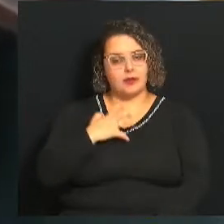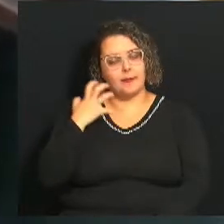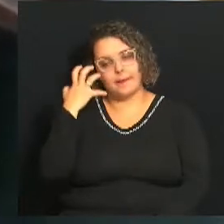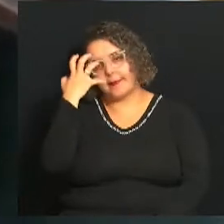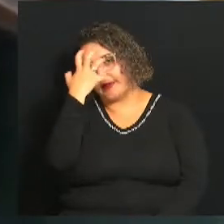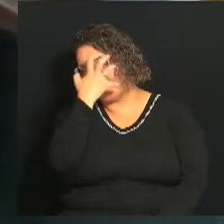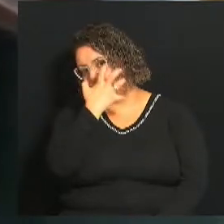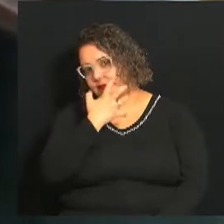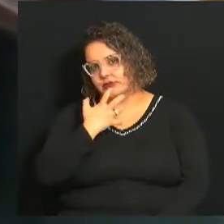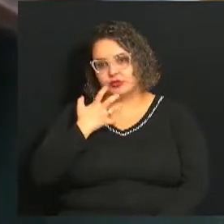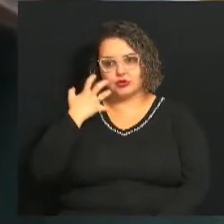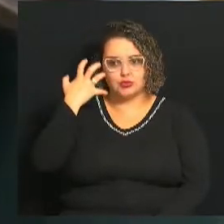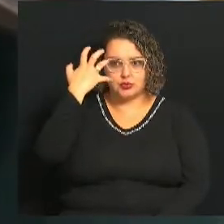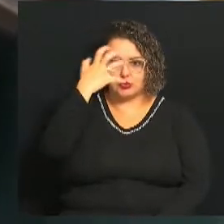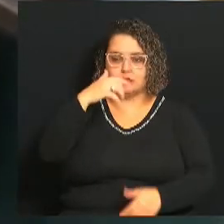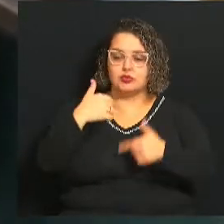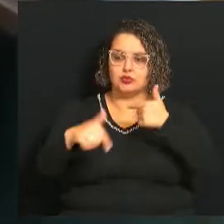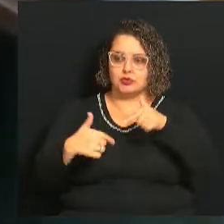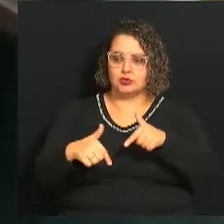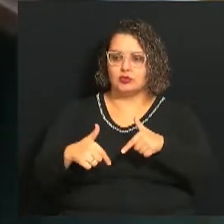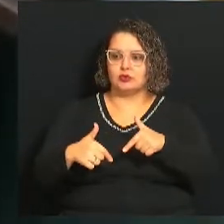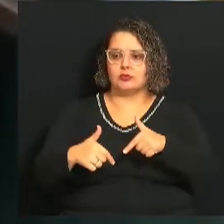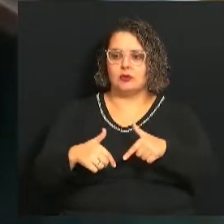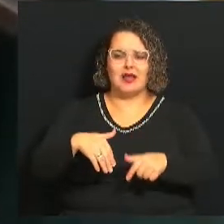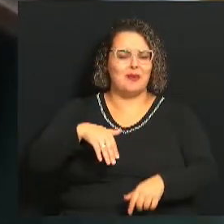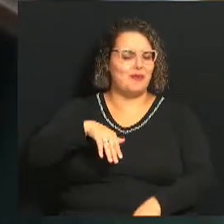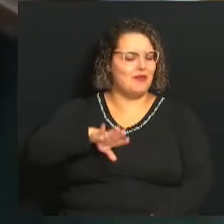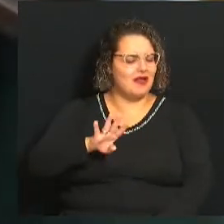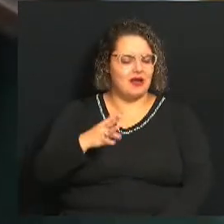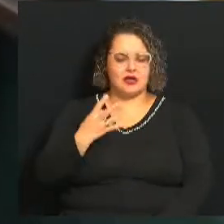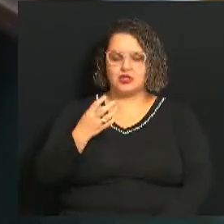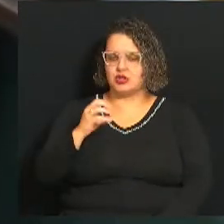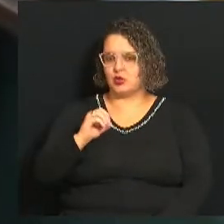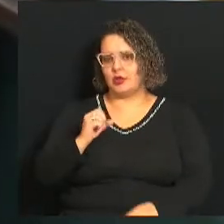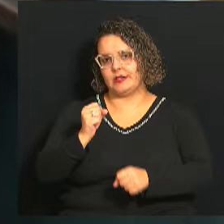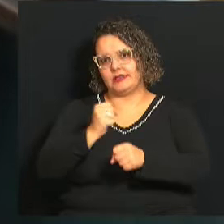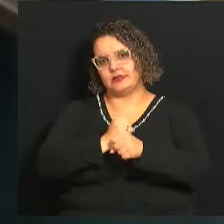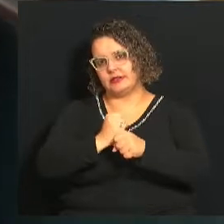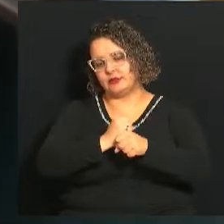Eu trabalho nesta área há mais de 40 anos, né?